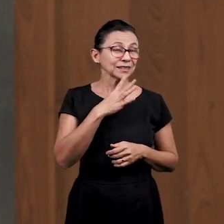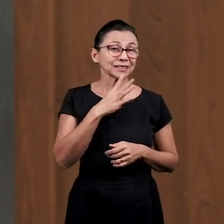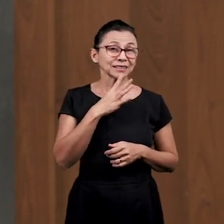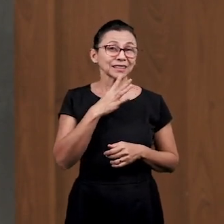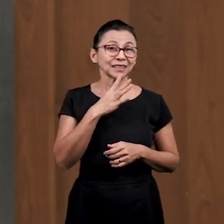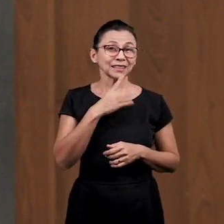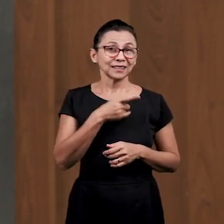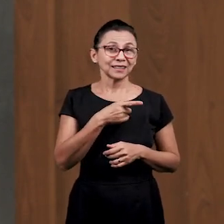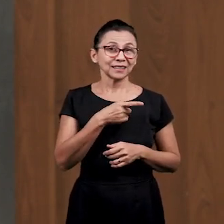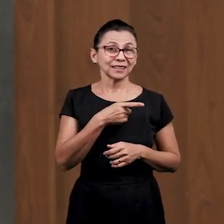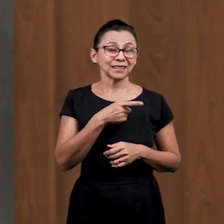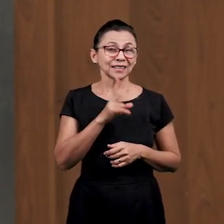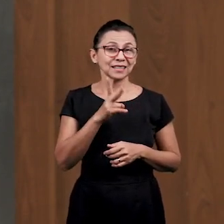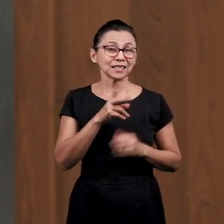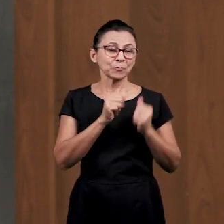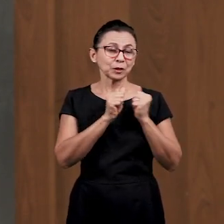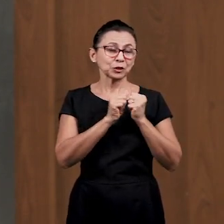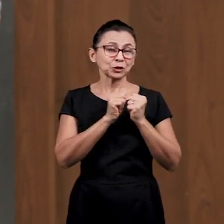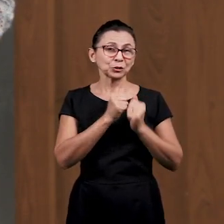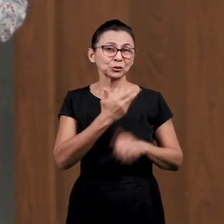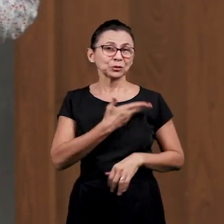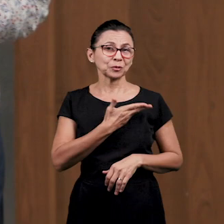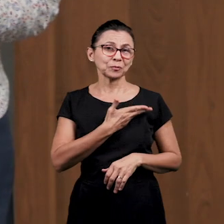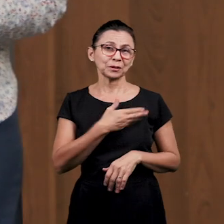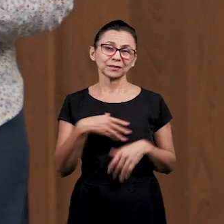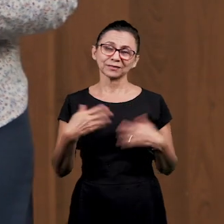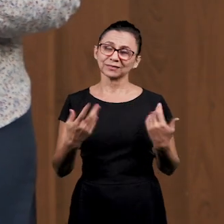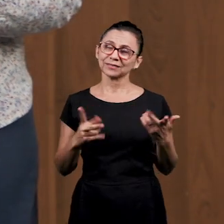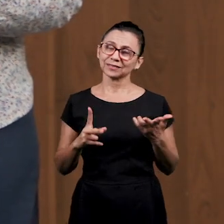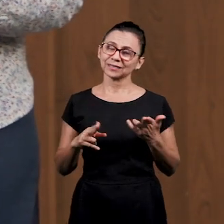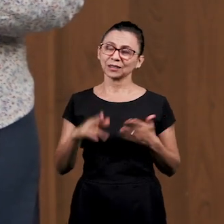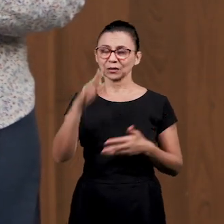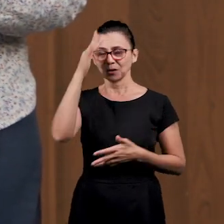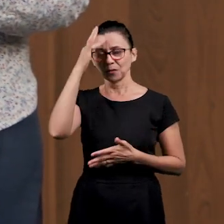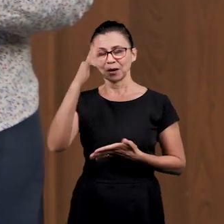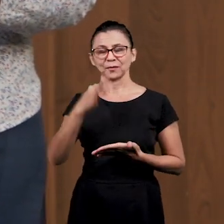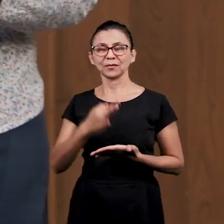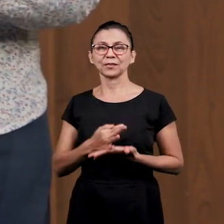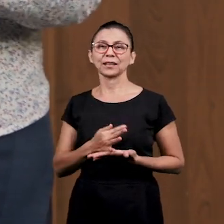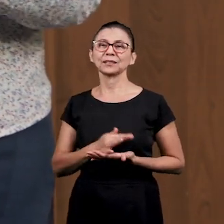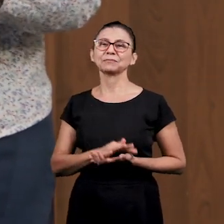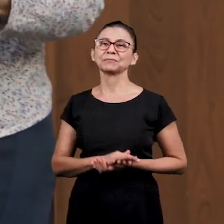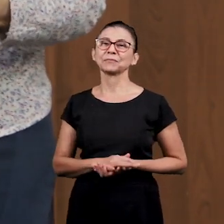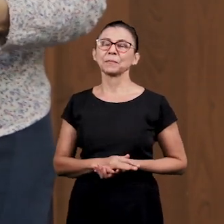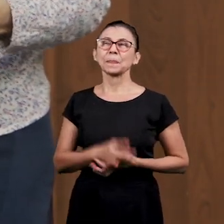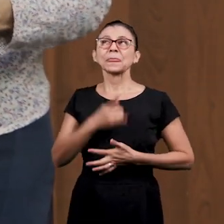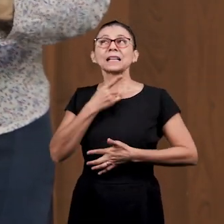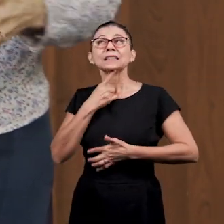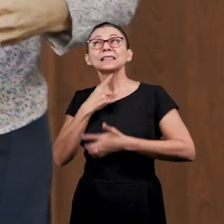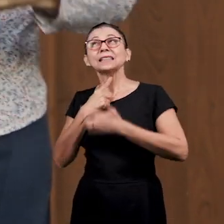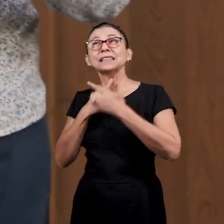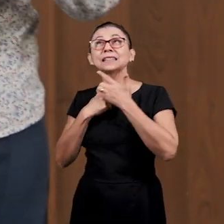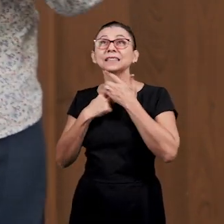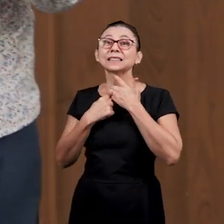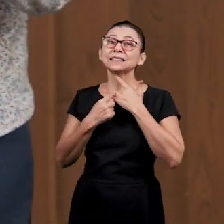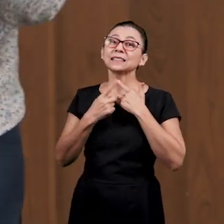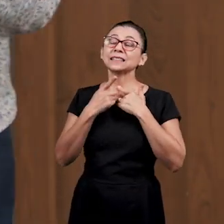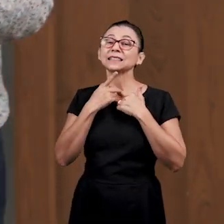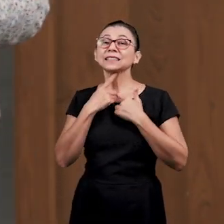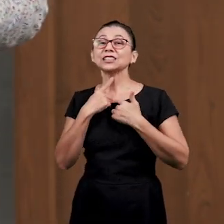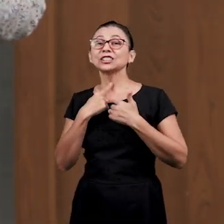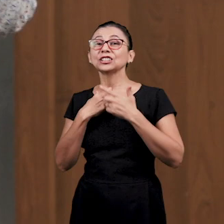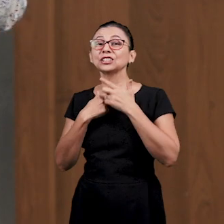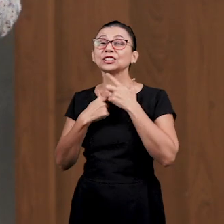queremos estar perto deste amigo. A fé faz isso nas nossas vidas. Ela nos faz ter a